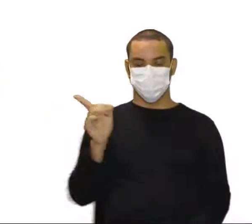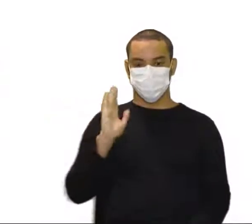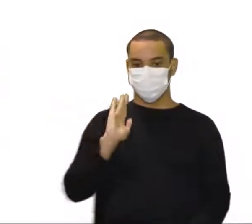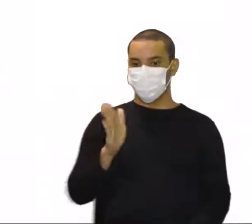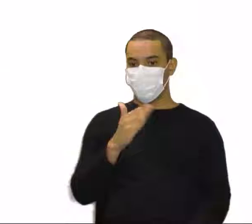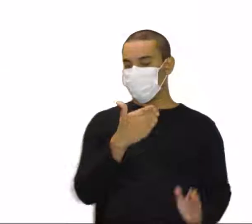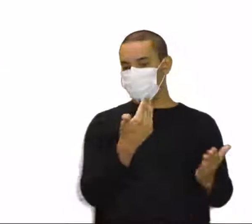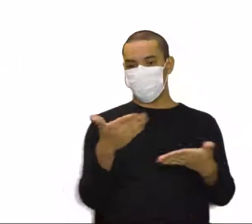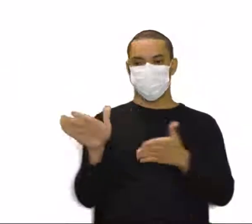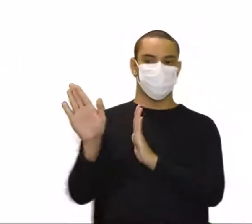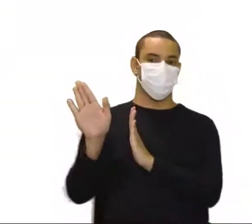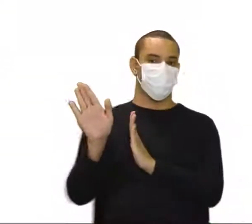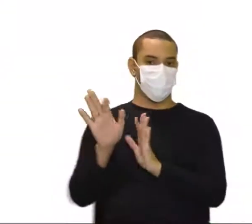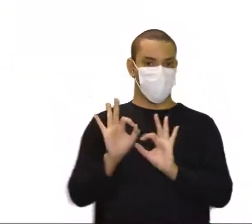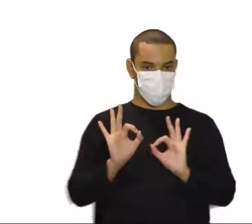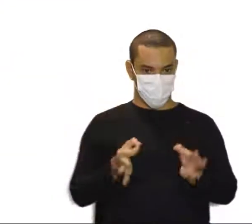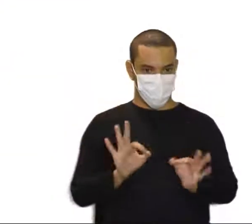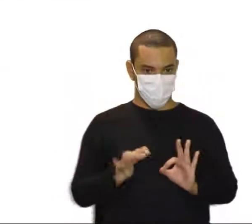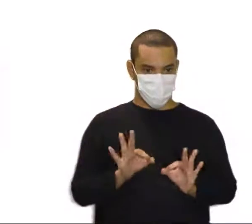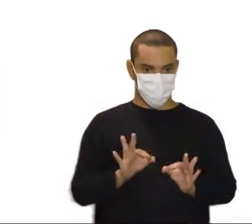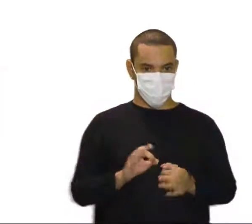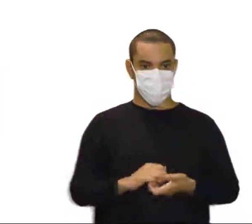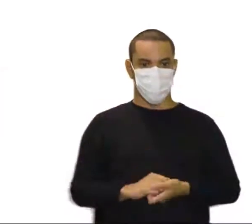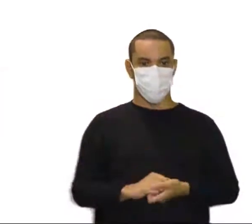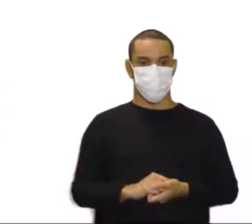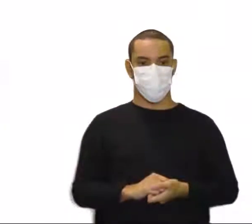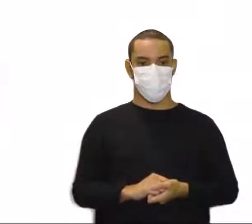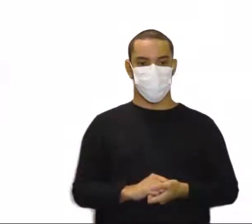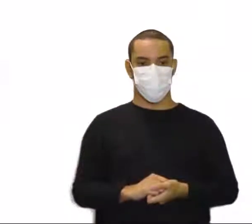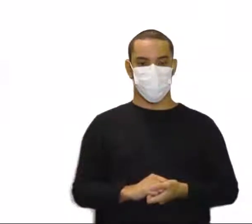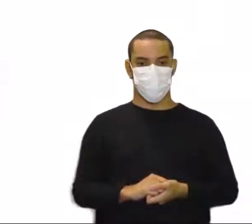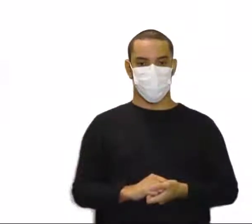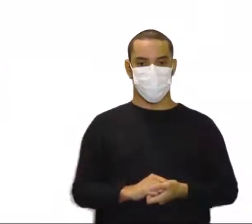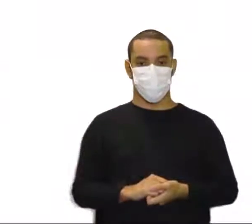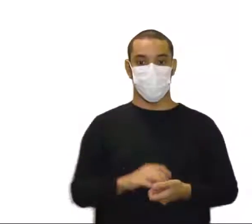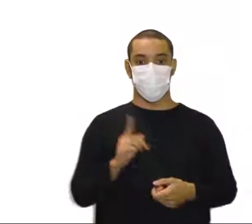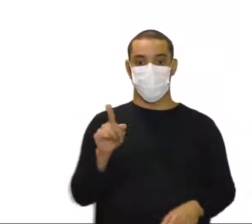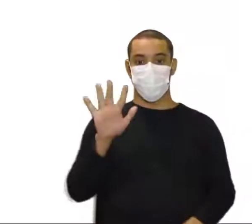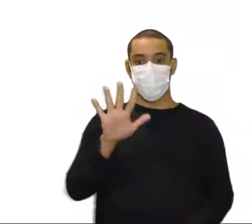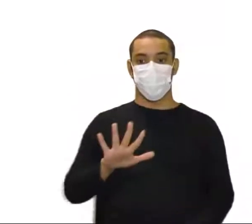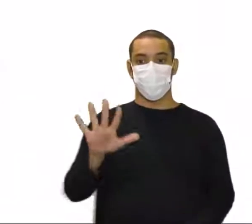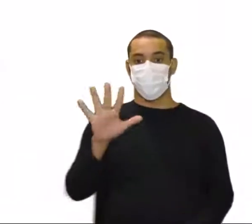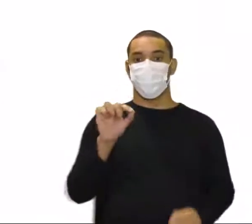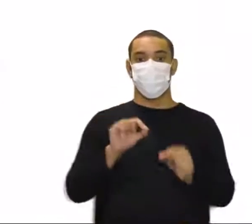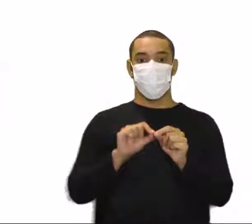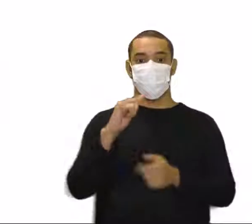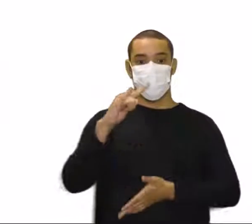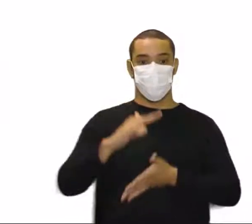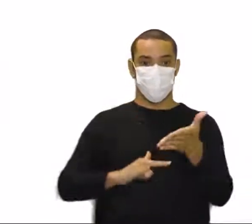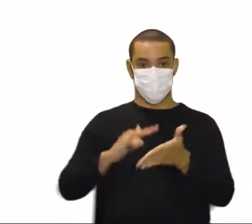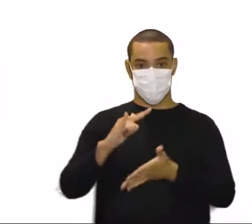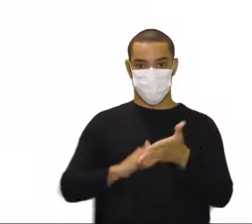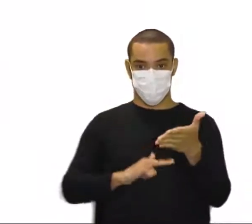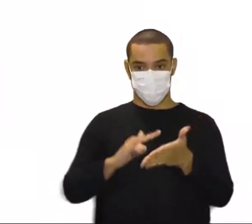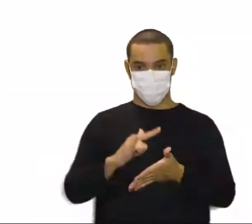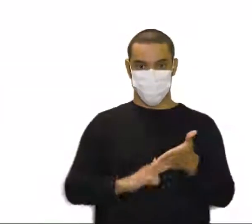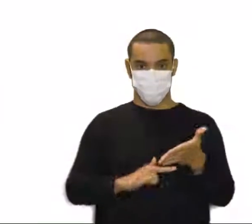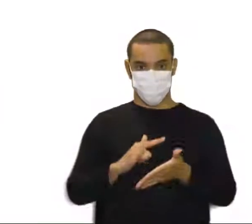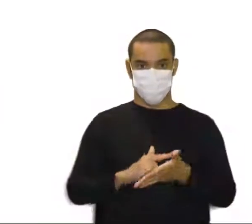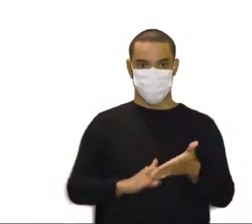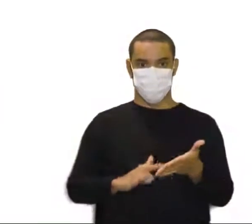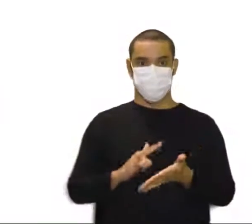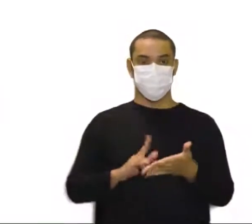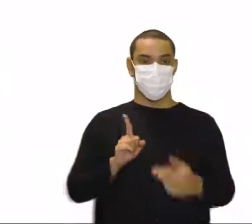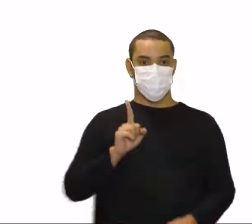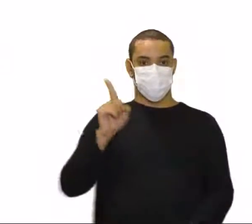ela passando, ok? A nossa ondinha passando ali, tá? Essa figura aqui foi tirada de um documento, ok?